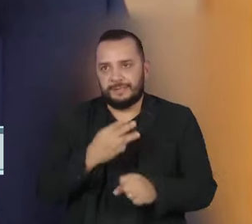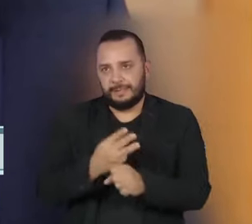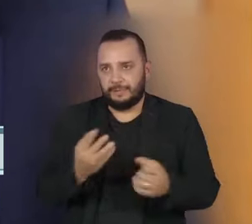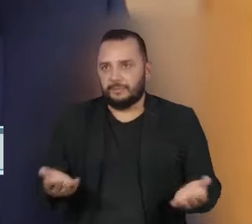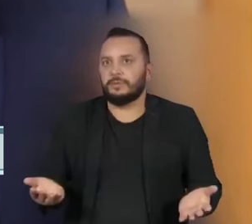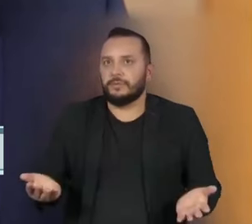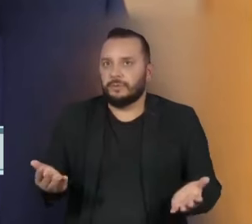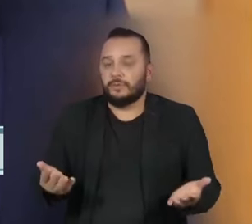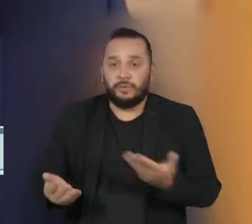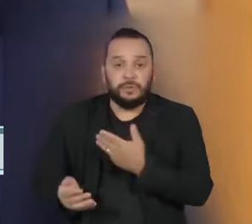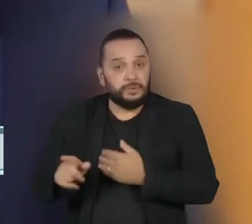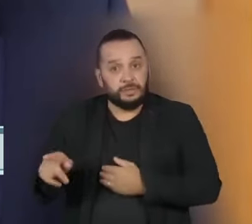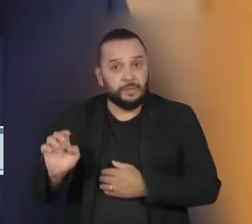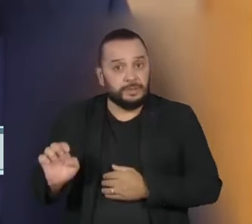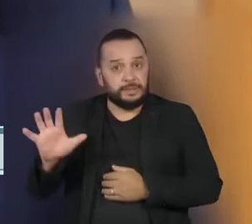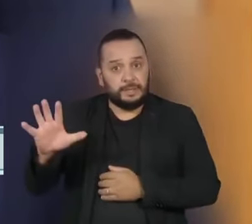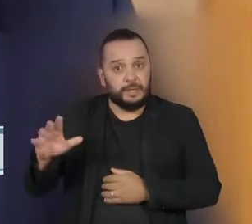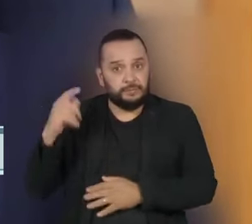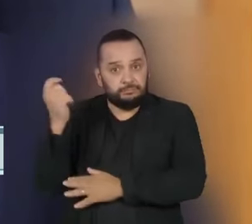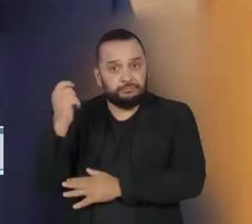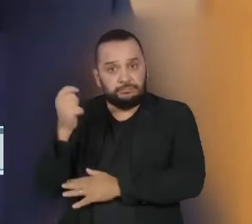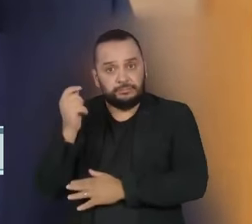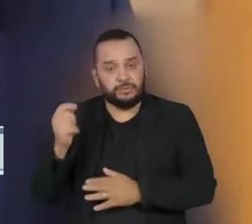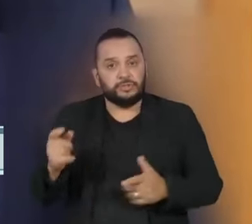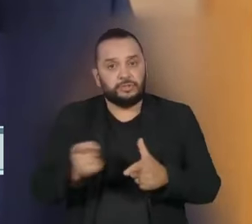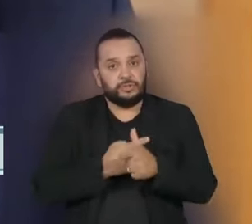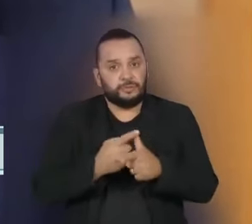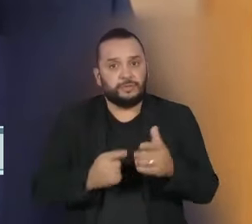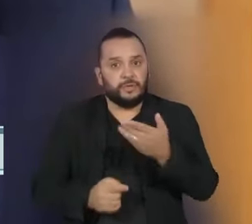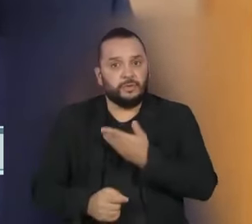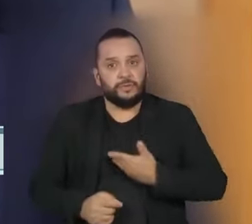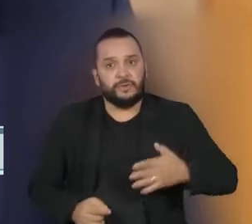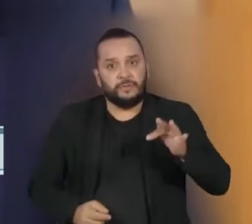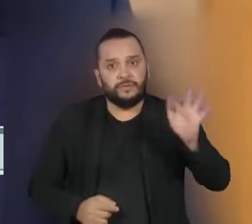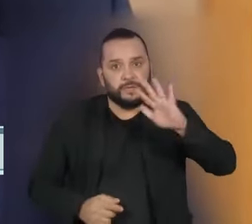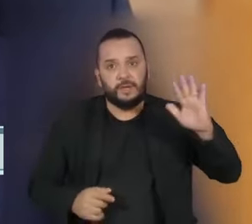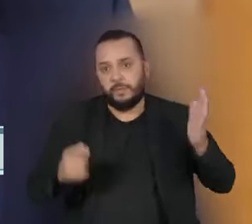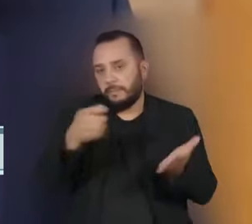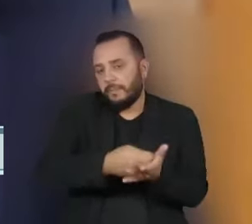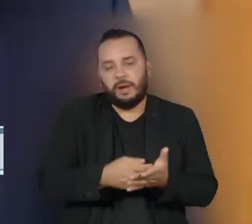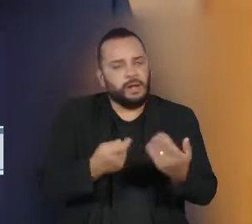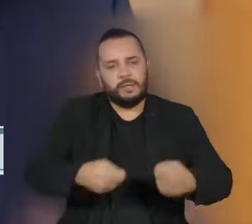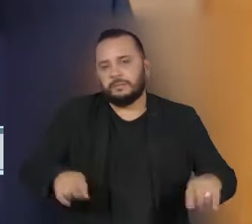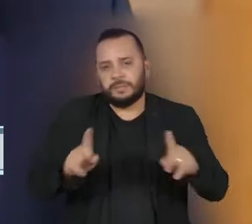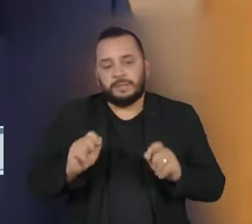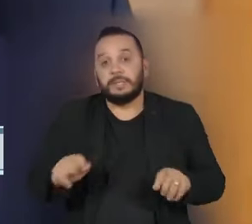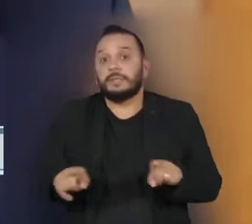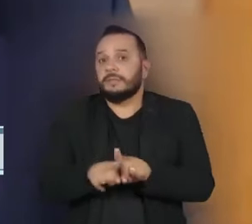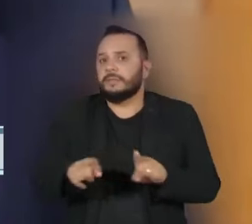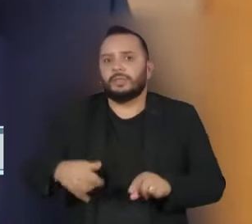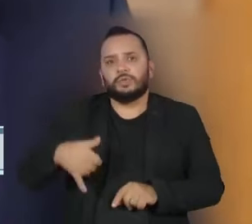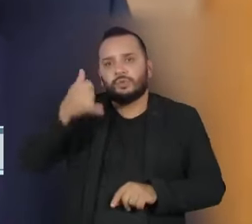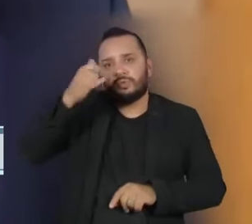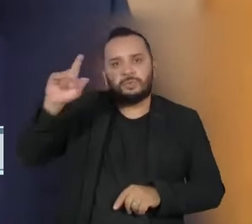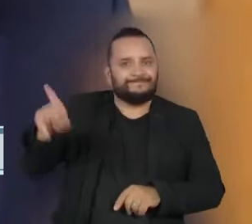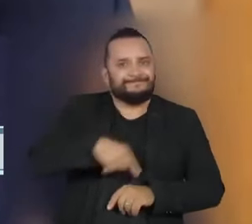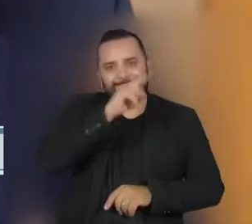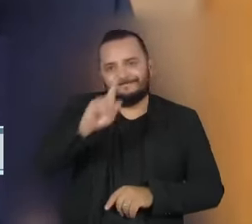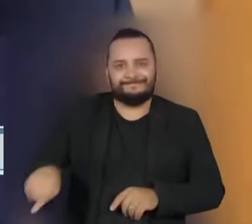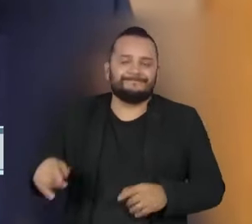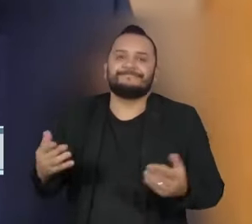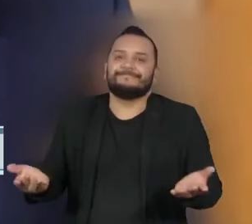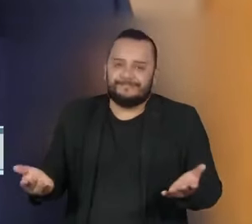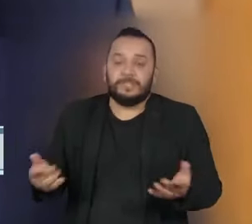deixa de pagar sua dívida com a união e a renúncia de juros já anunciada inclusive supera o valor